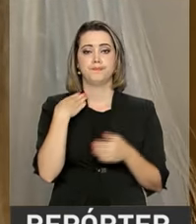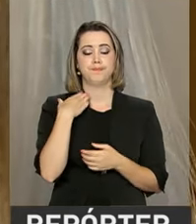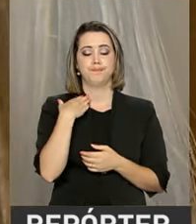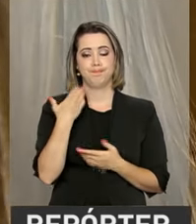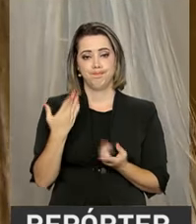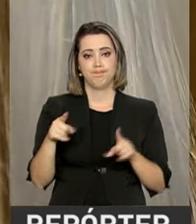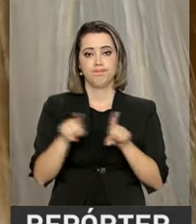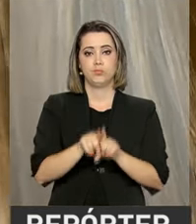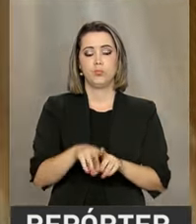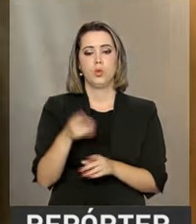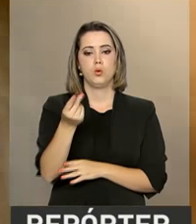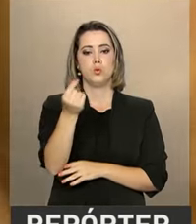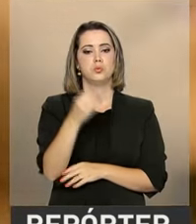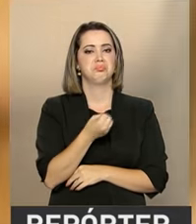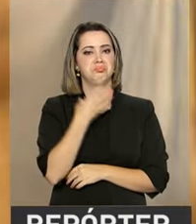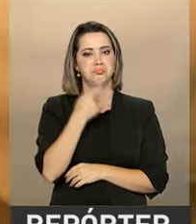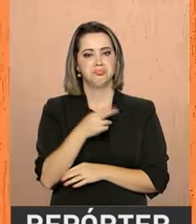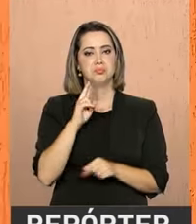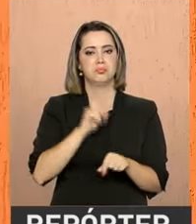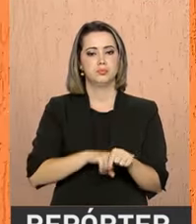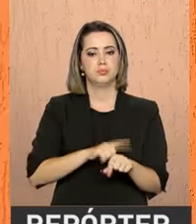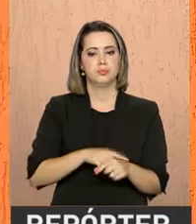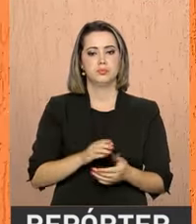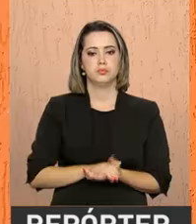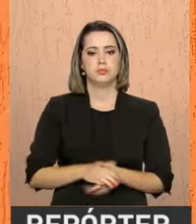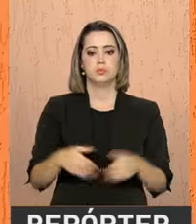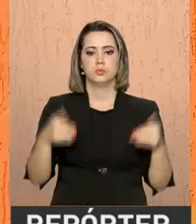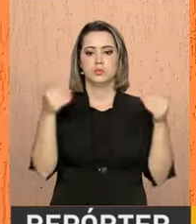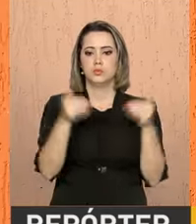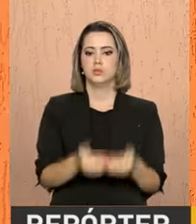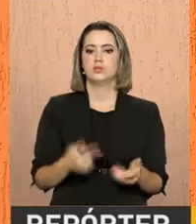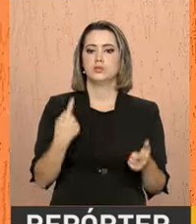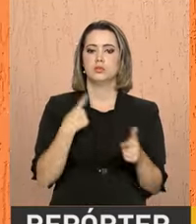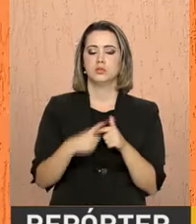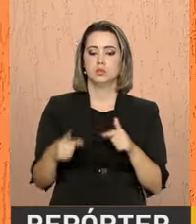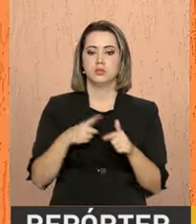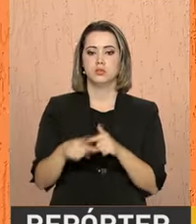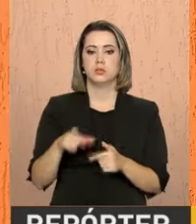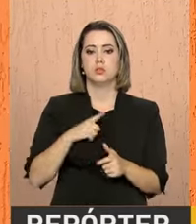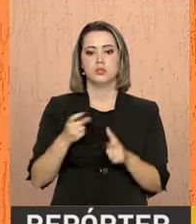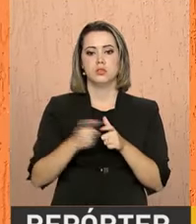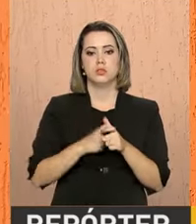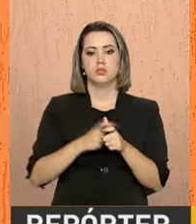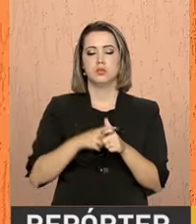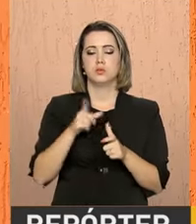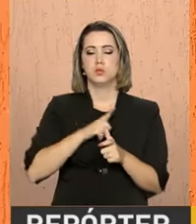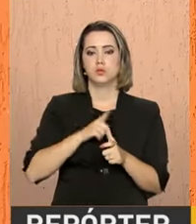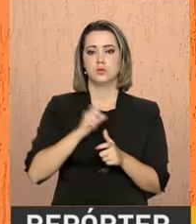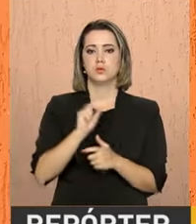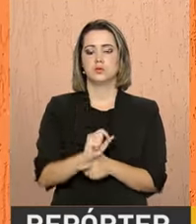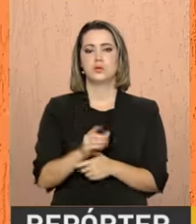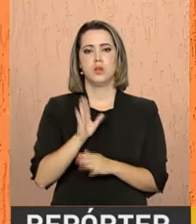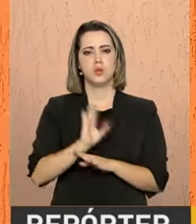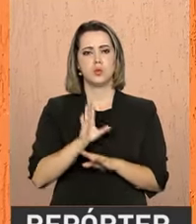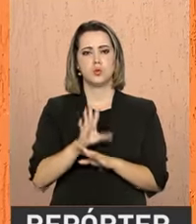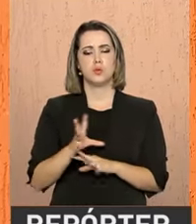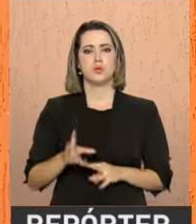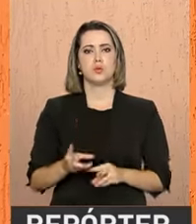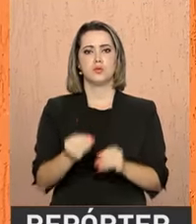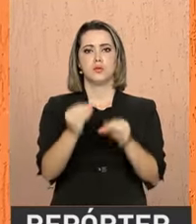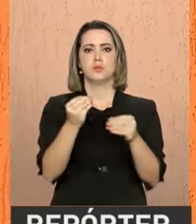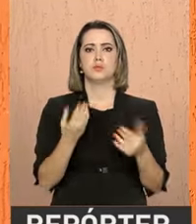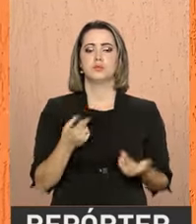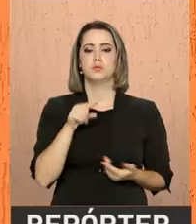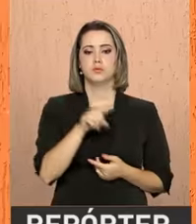disse que o dinheiro vai chegar em boa hora diante da crise e algumas dívidas que adquirir ainda vai ajudar muito